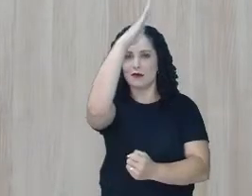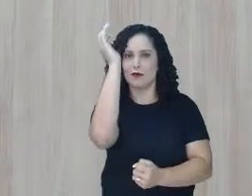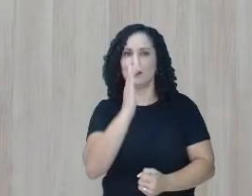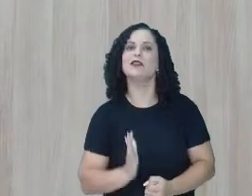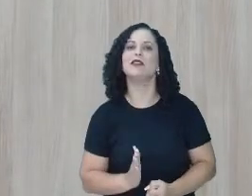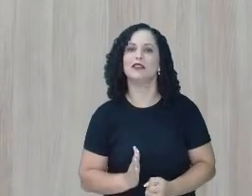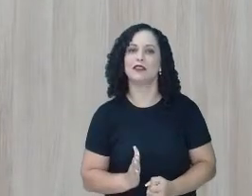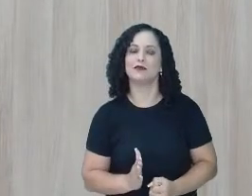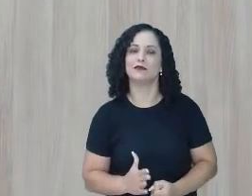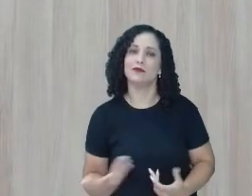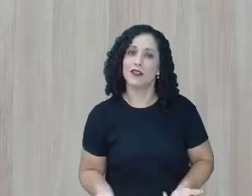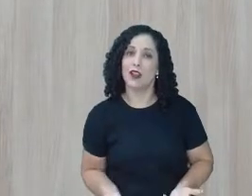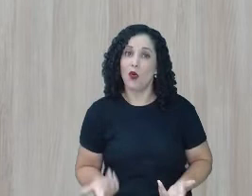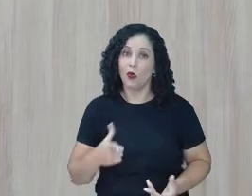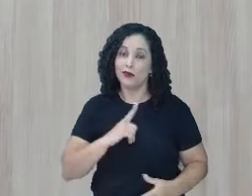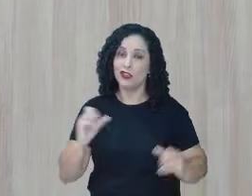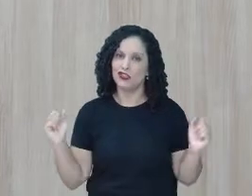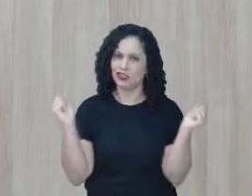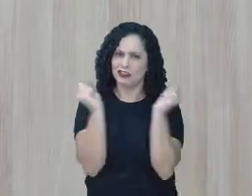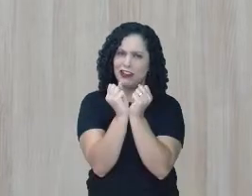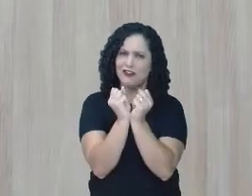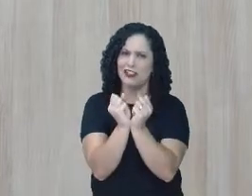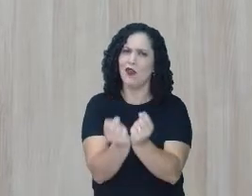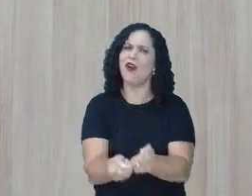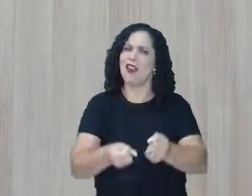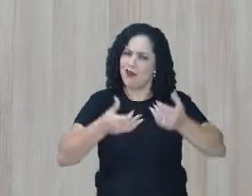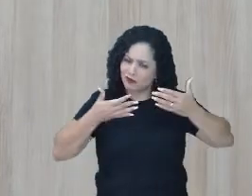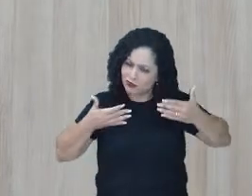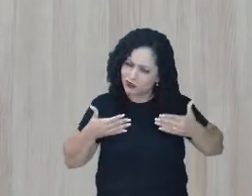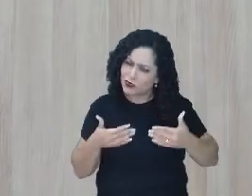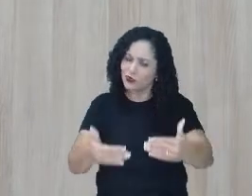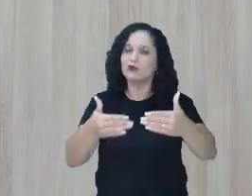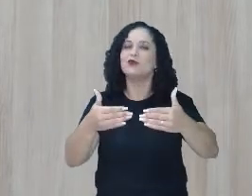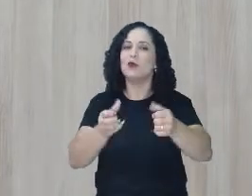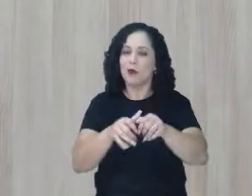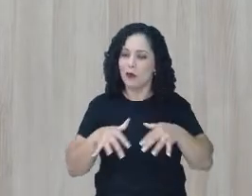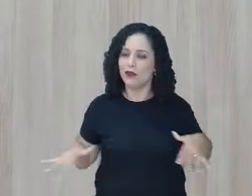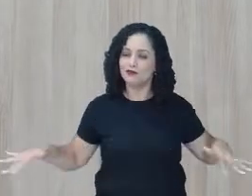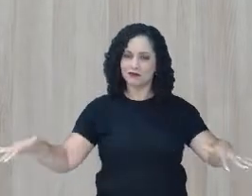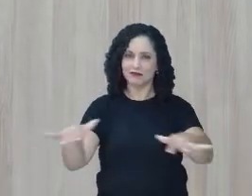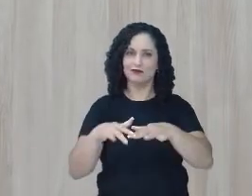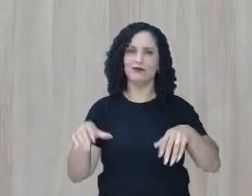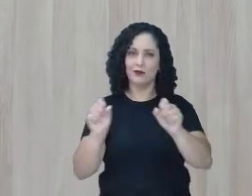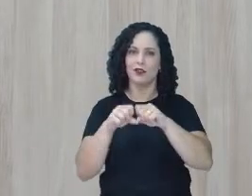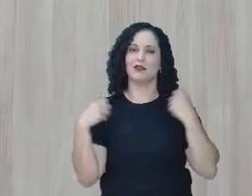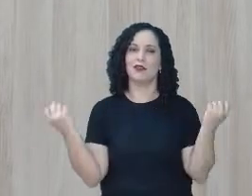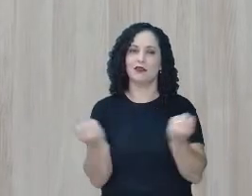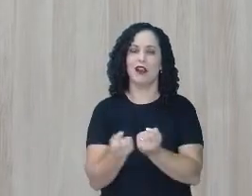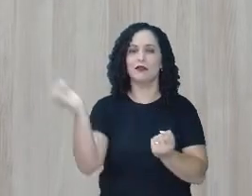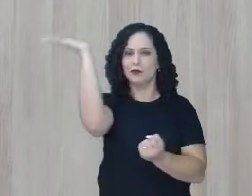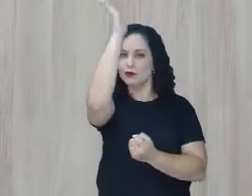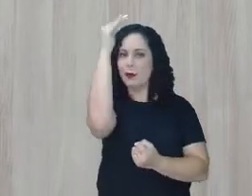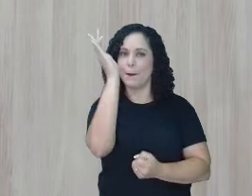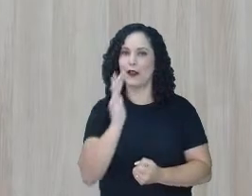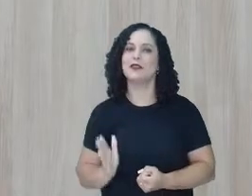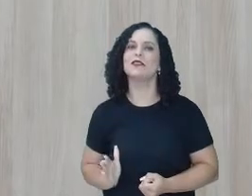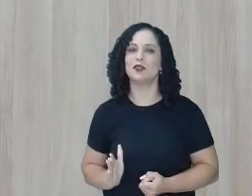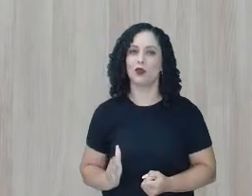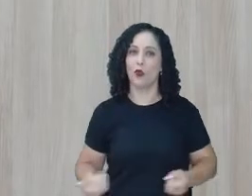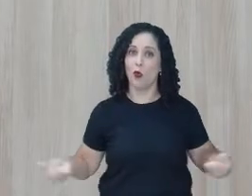Ou seja, a escravidão ela permeia todos os espaços, né, da sociedade brasileira, ainda